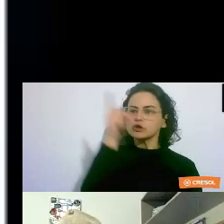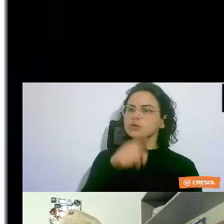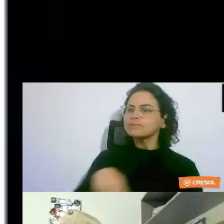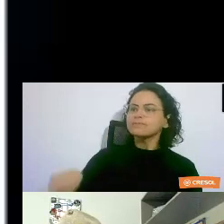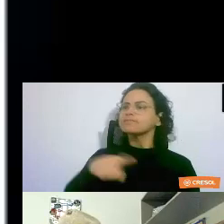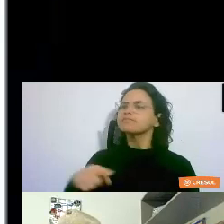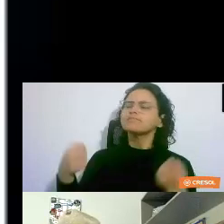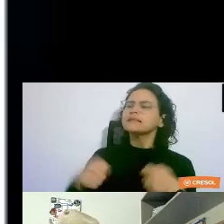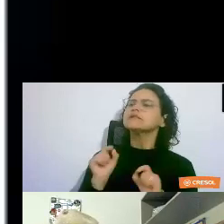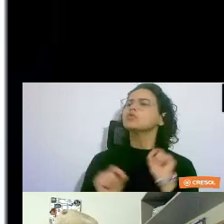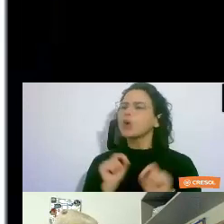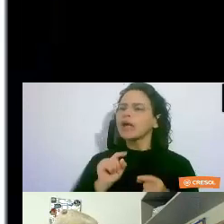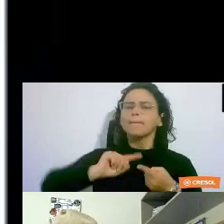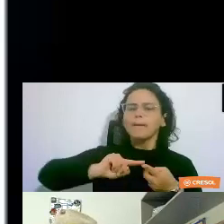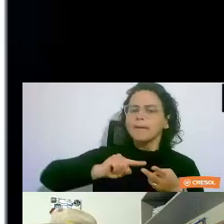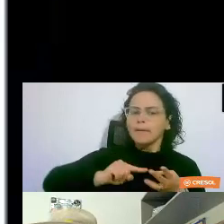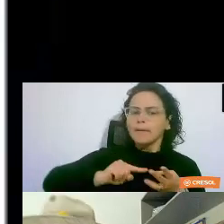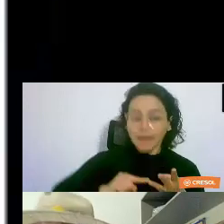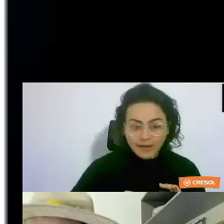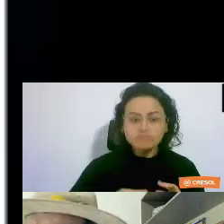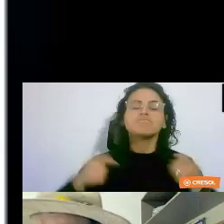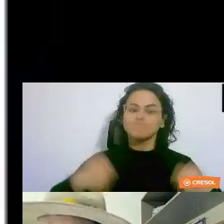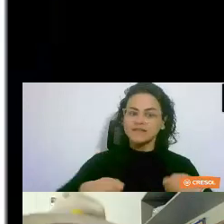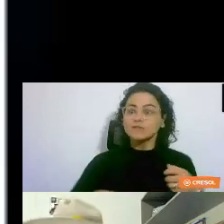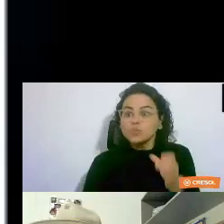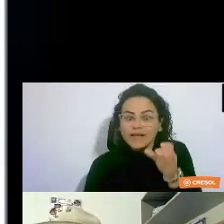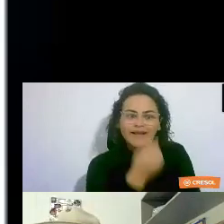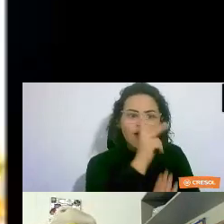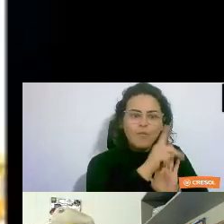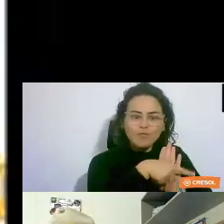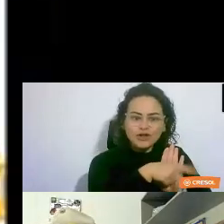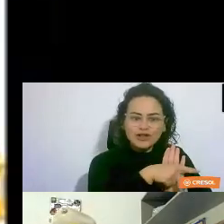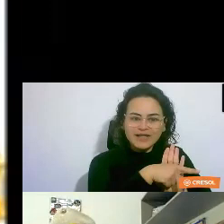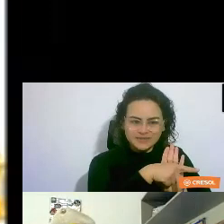precisam, para que a gente possa, então, desenvolver os nossos projetos.